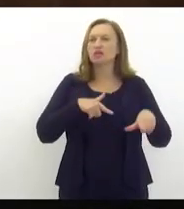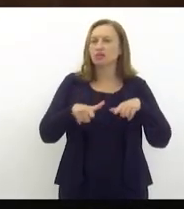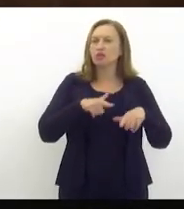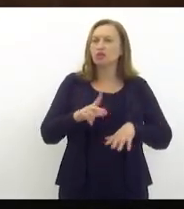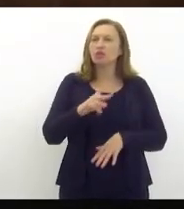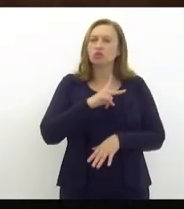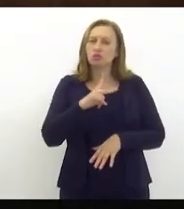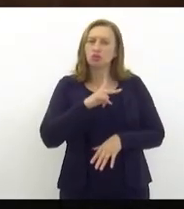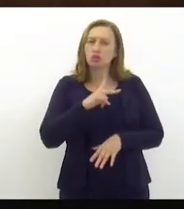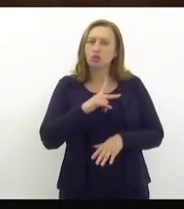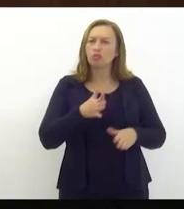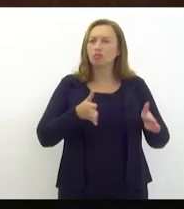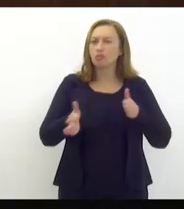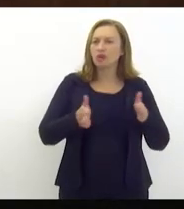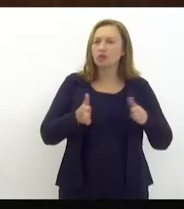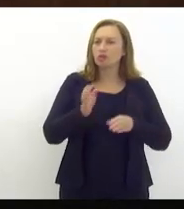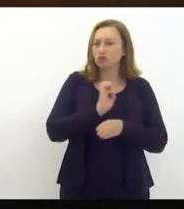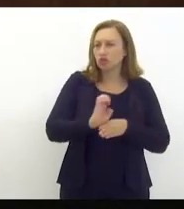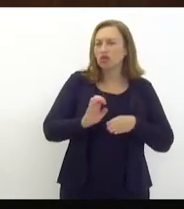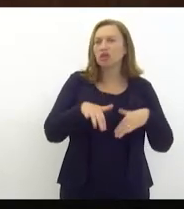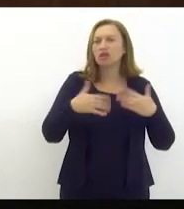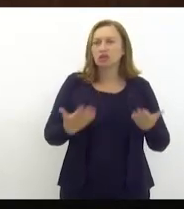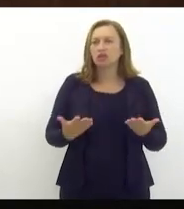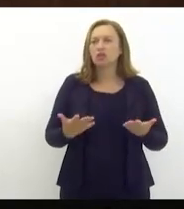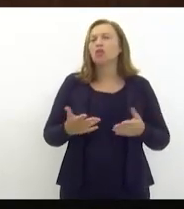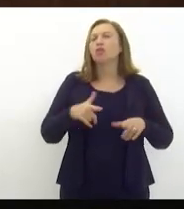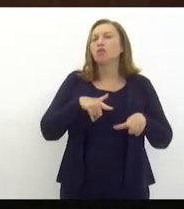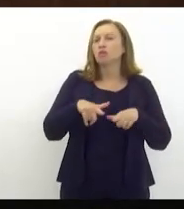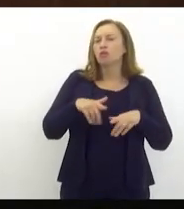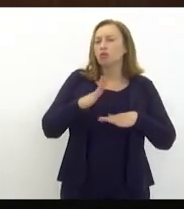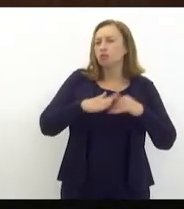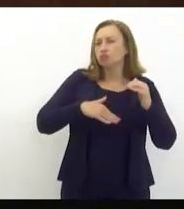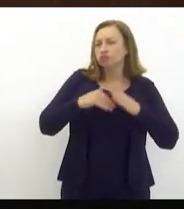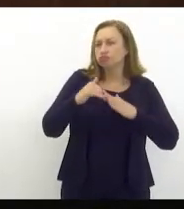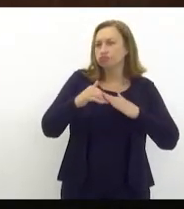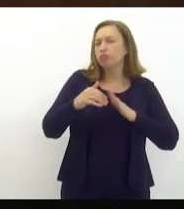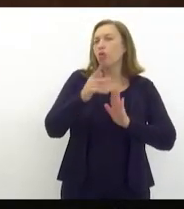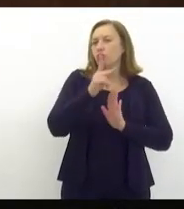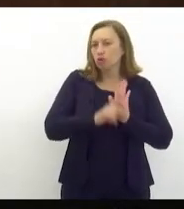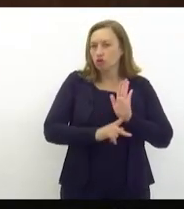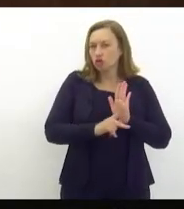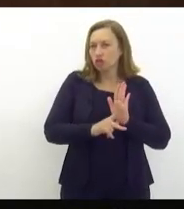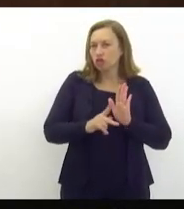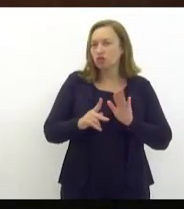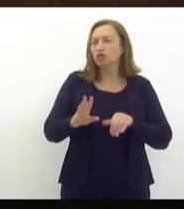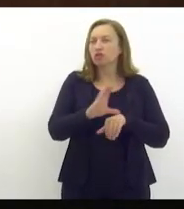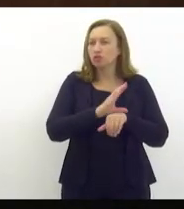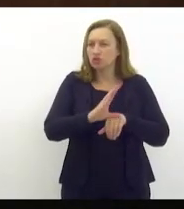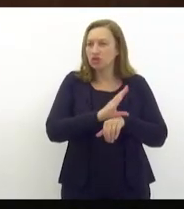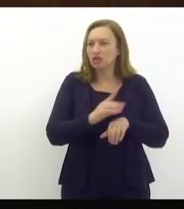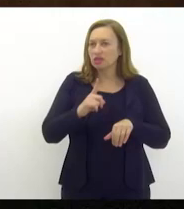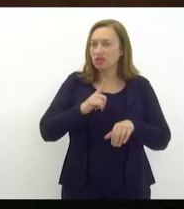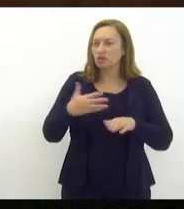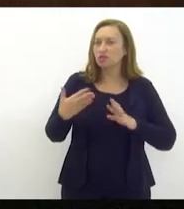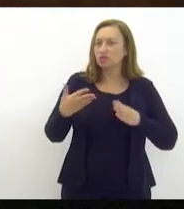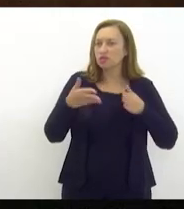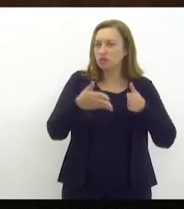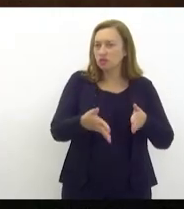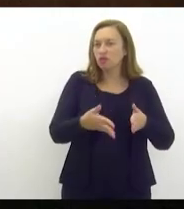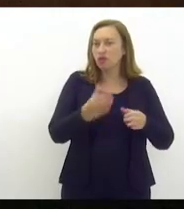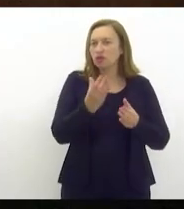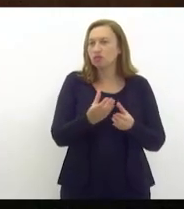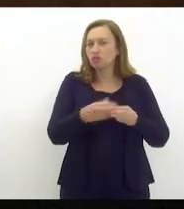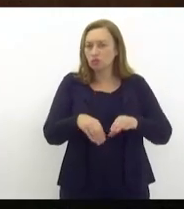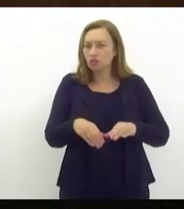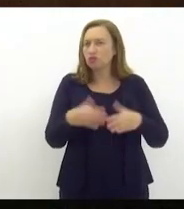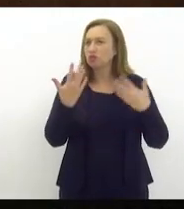no próprio período do estágio. Então, um projeto meritório, um projeto que ganha a constitucionalidade, principalmente quando se refere aos concursos,